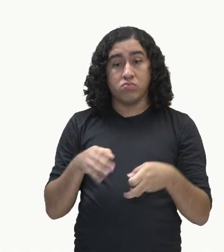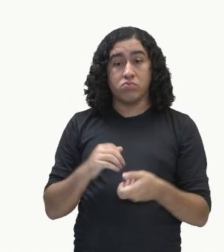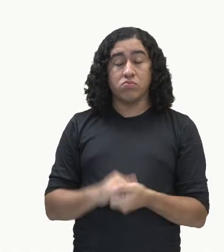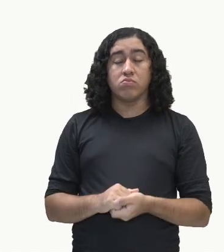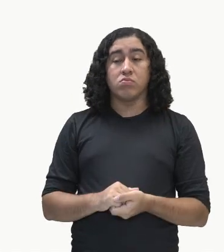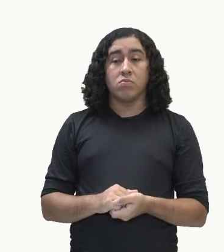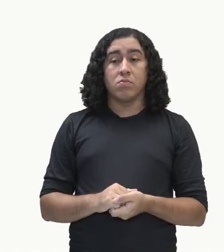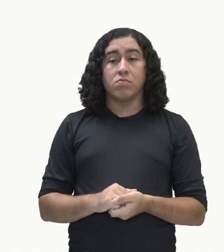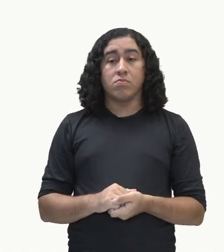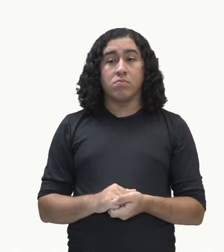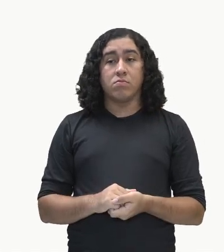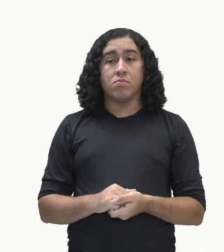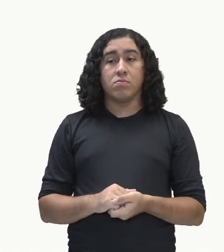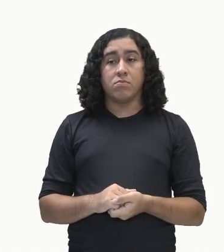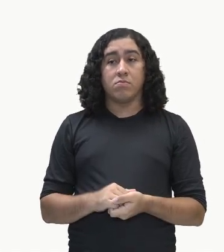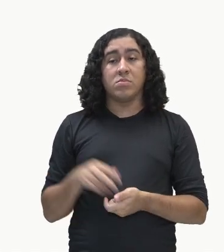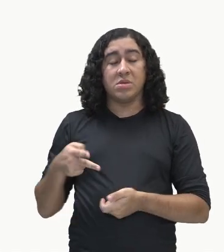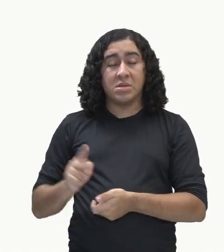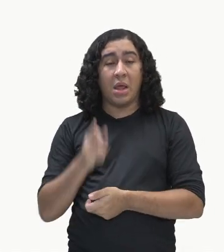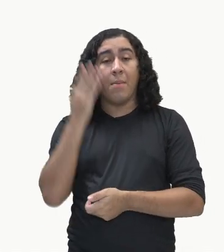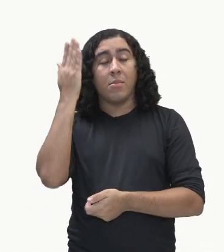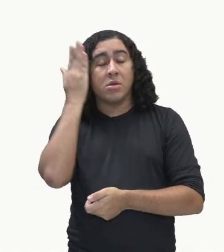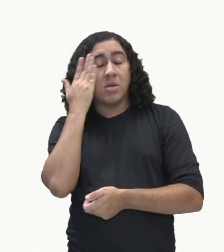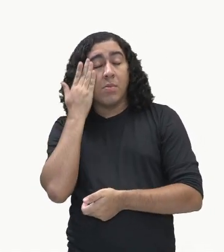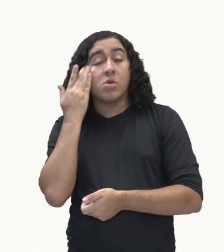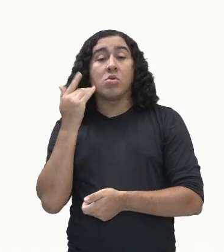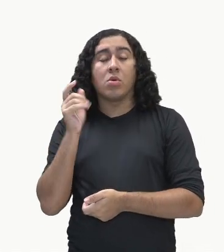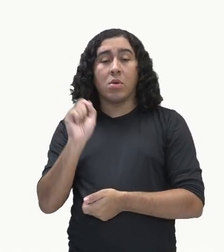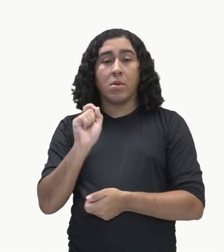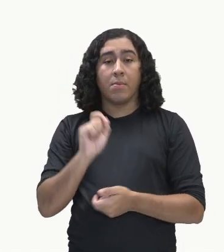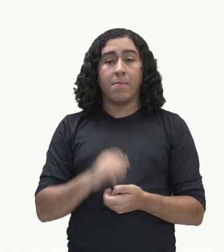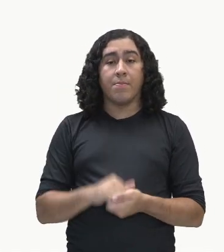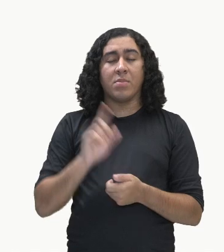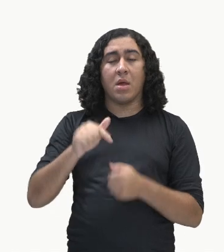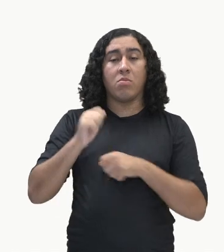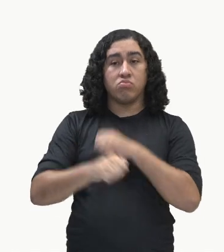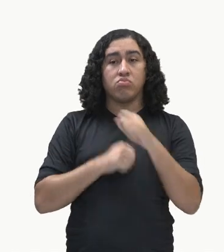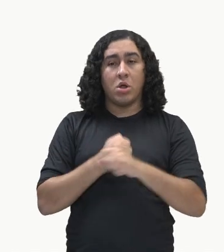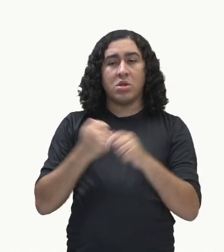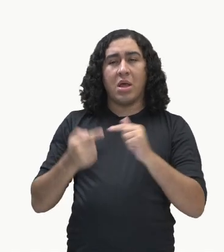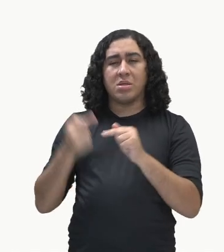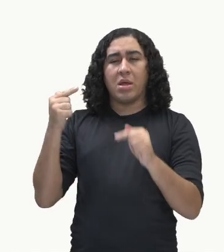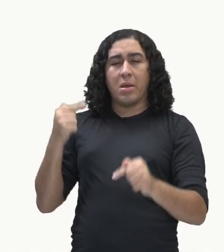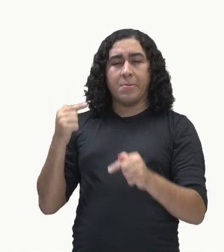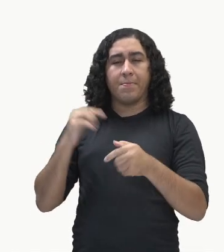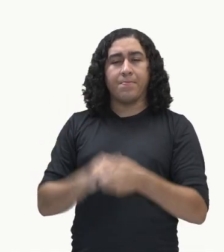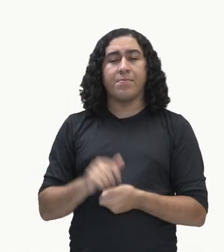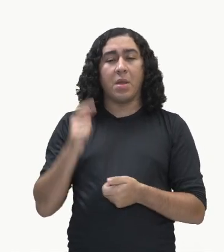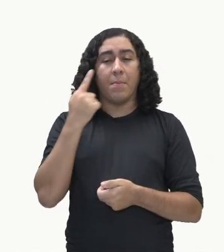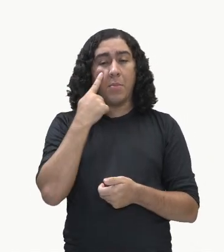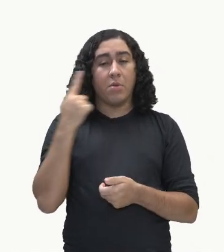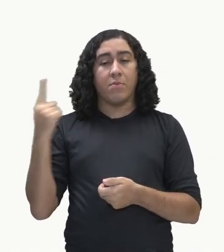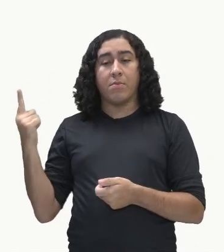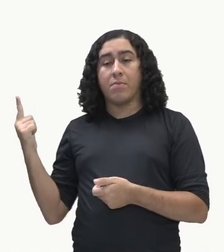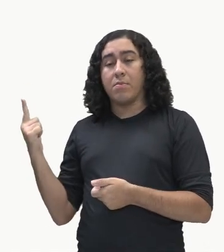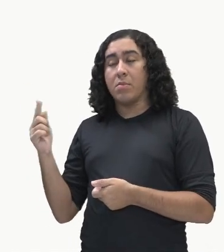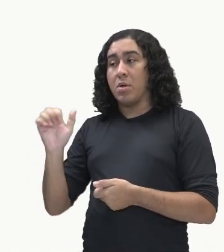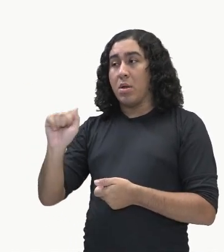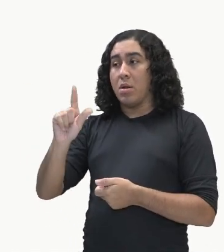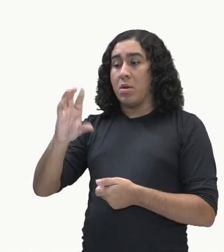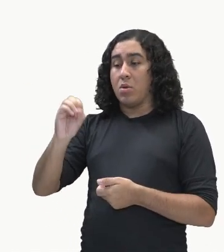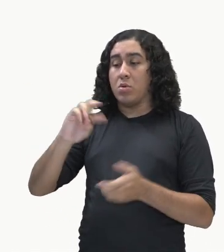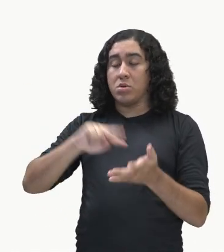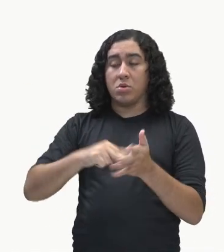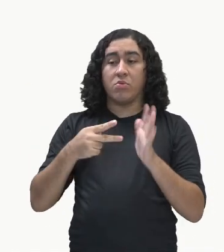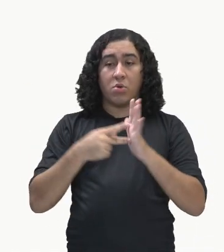Mesmo sabendo que ele foi anos atrás, tá? Years ago. A palavrinha ago, podem anotar aí, significa atrás,